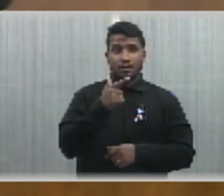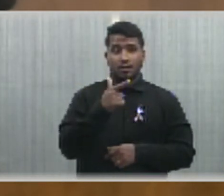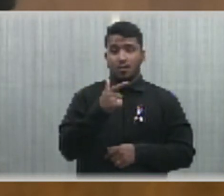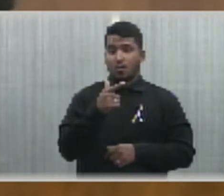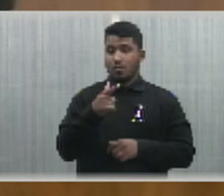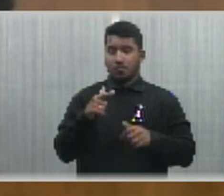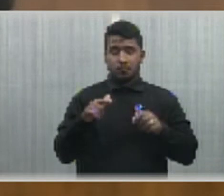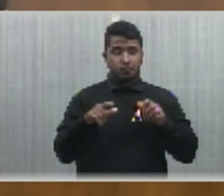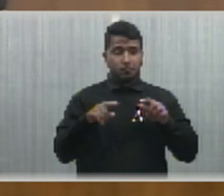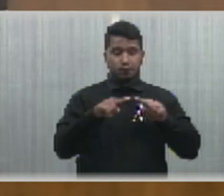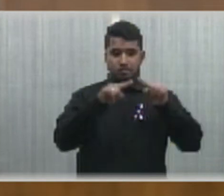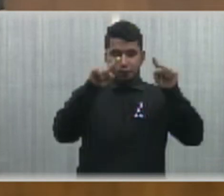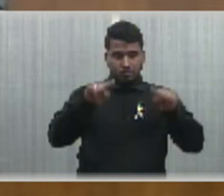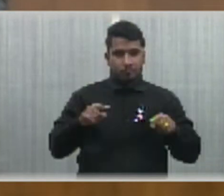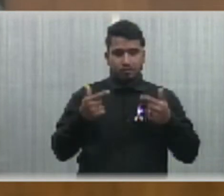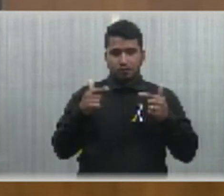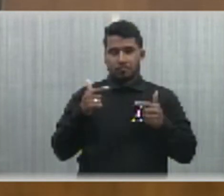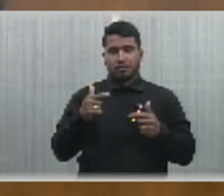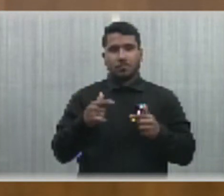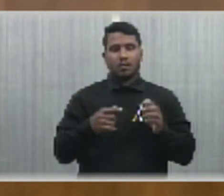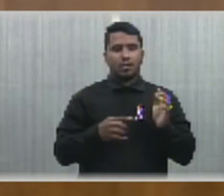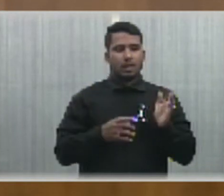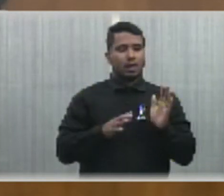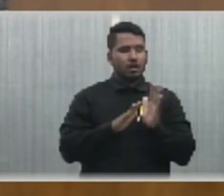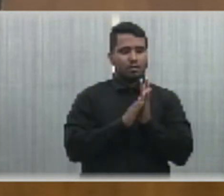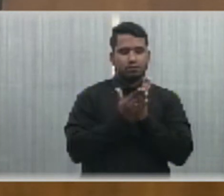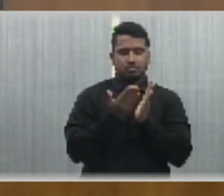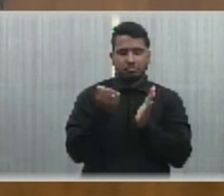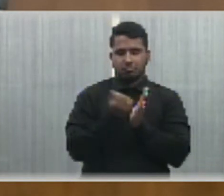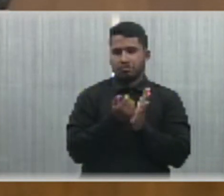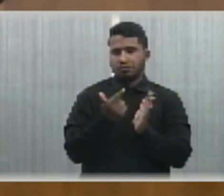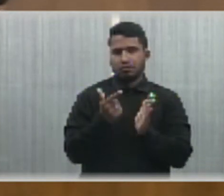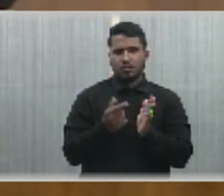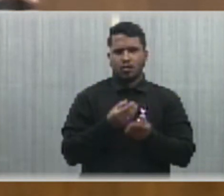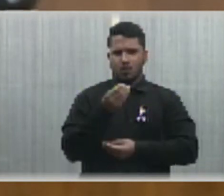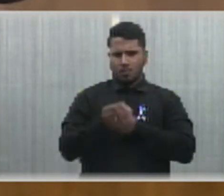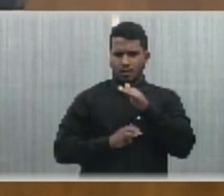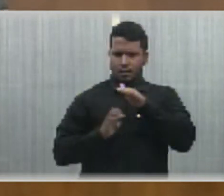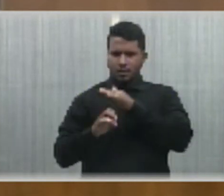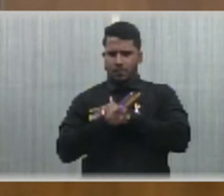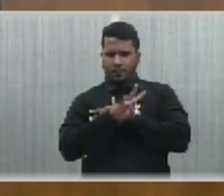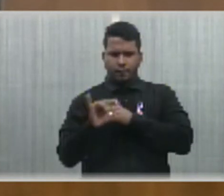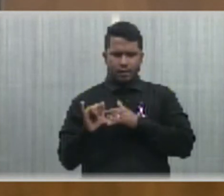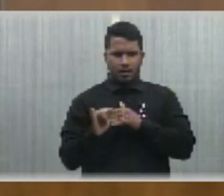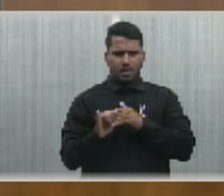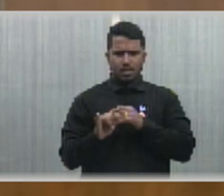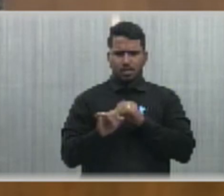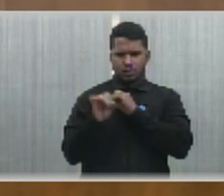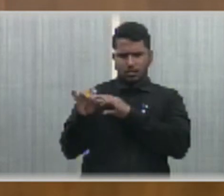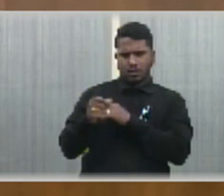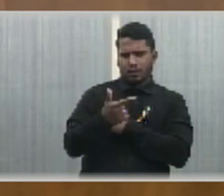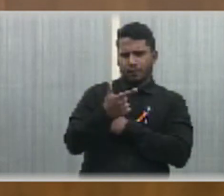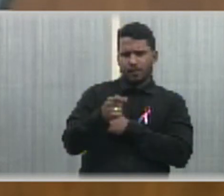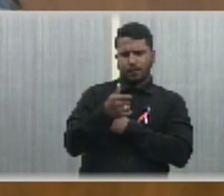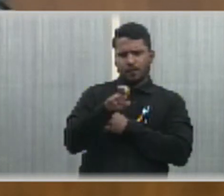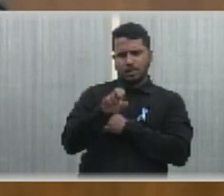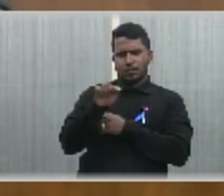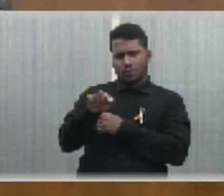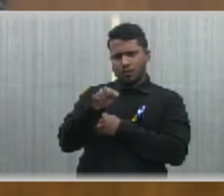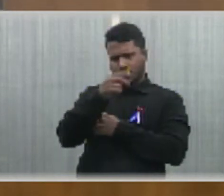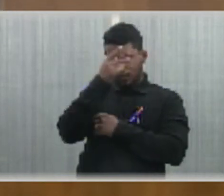funcionário registrado em carteira, zero. Como é que uma empresa vai alfabetizar 20, 25